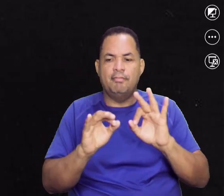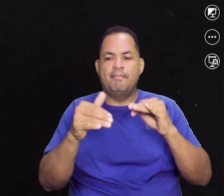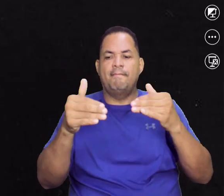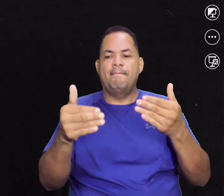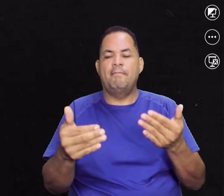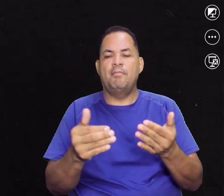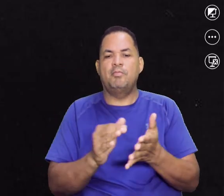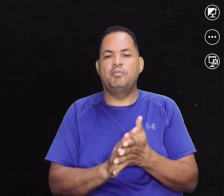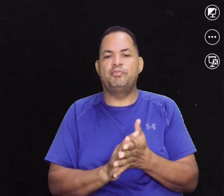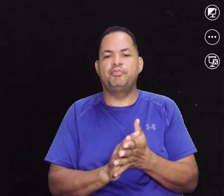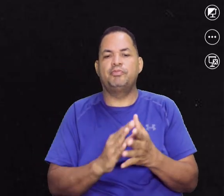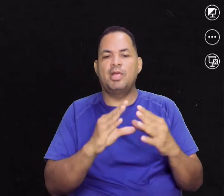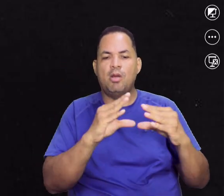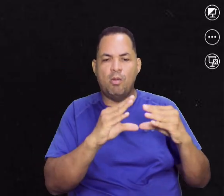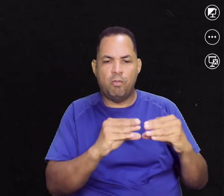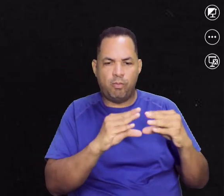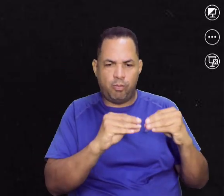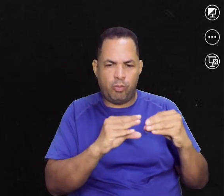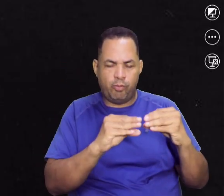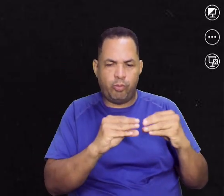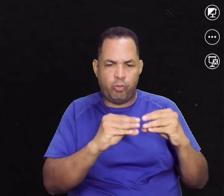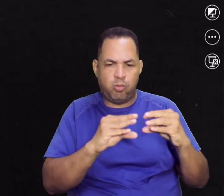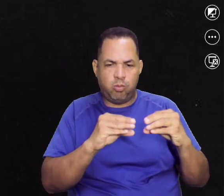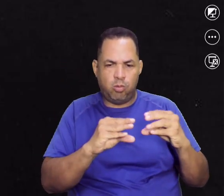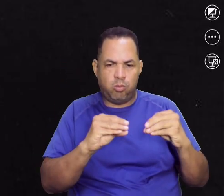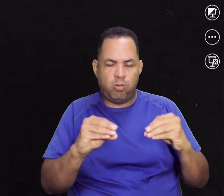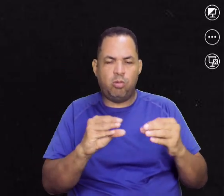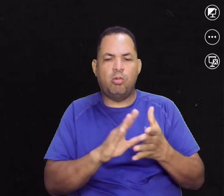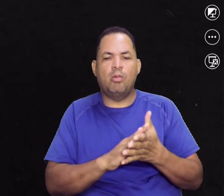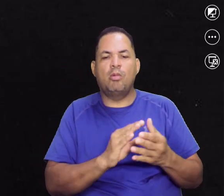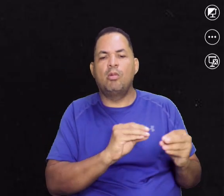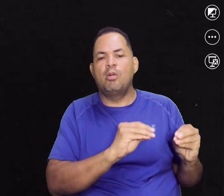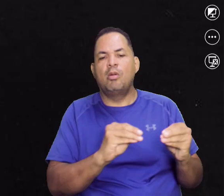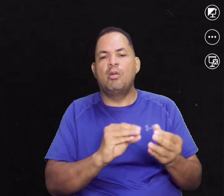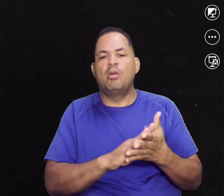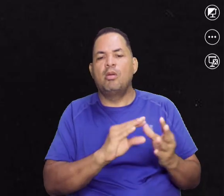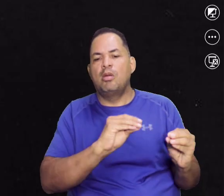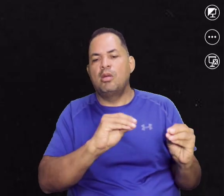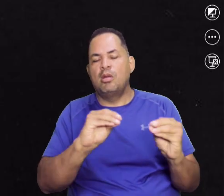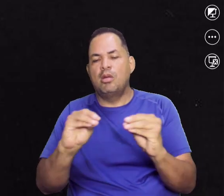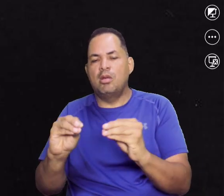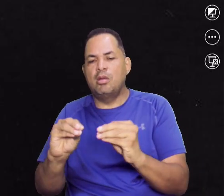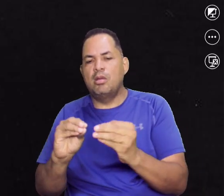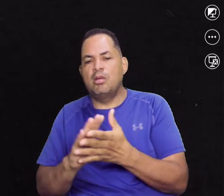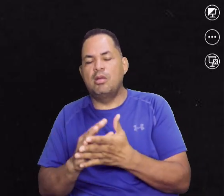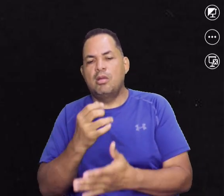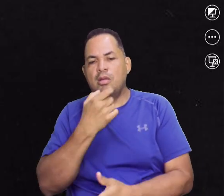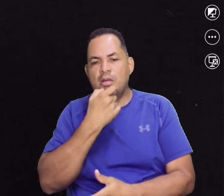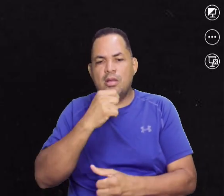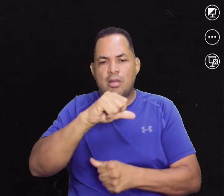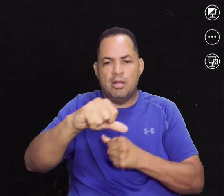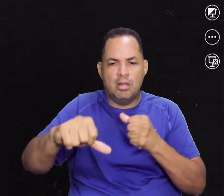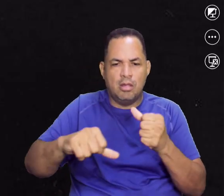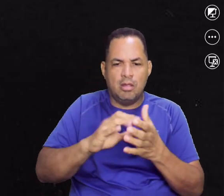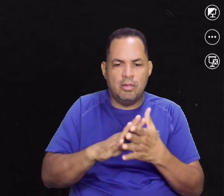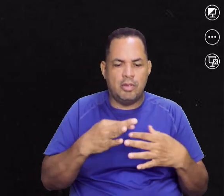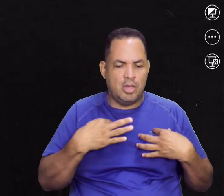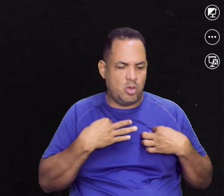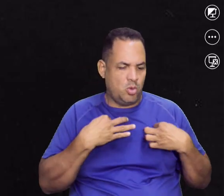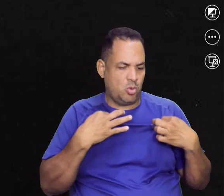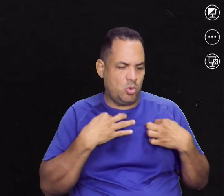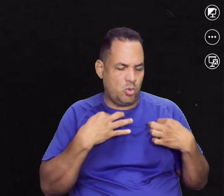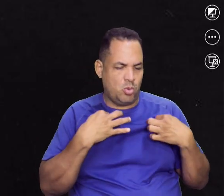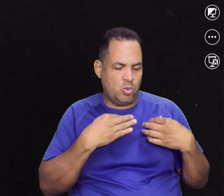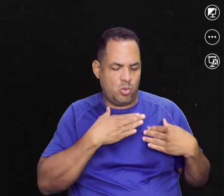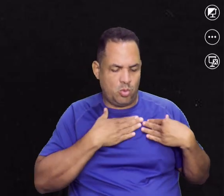pouquinho, esse algodão era retirado da Índia, mandado para a Inglaterra, na Inglaterra se transformava em tecido,